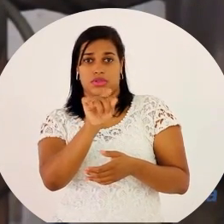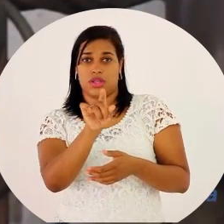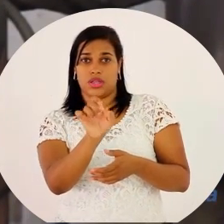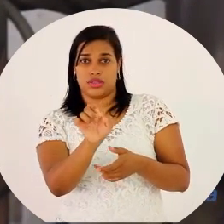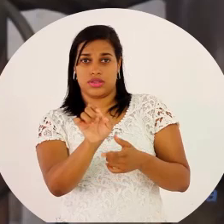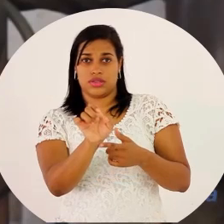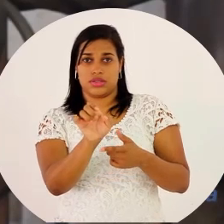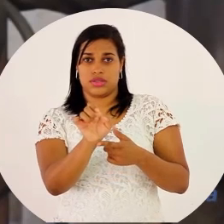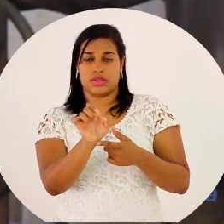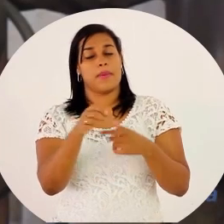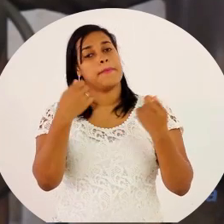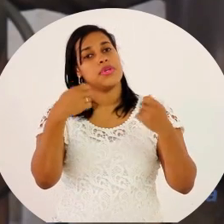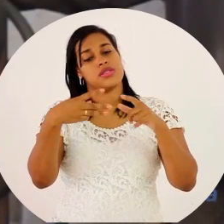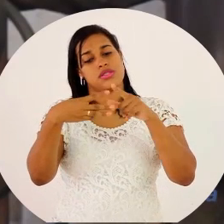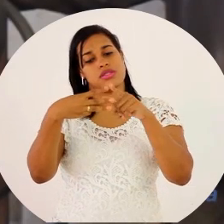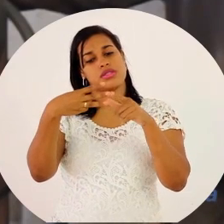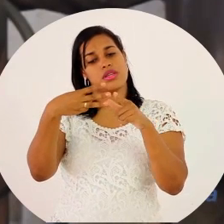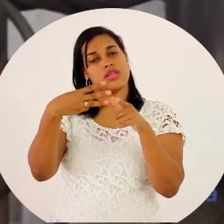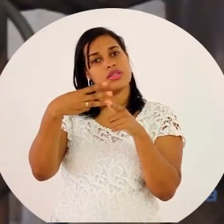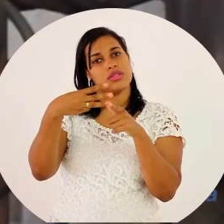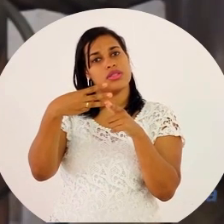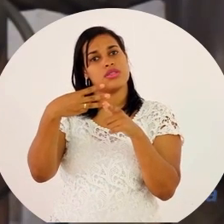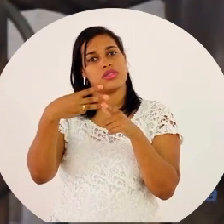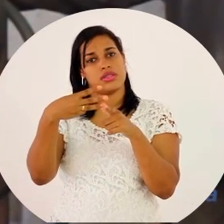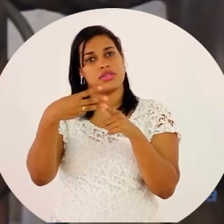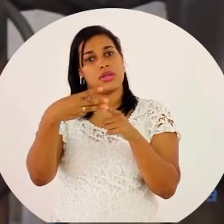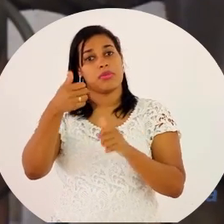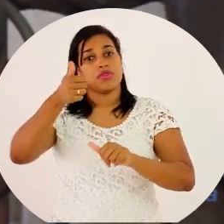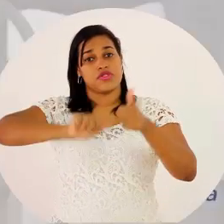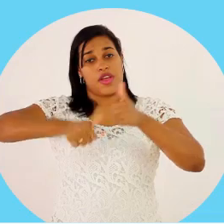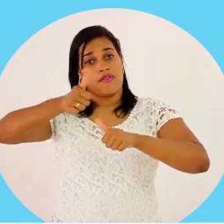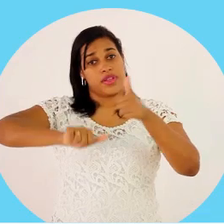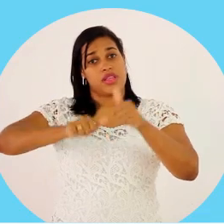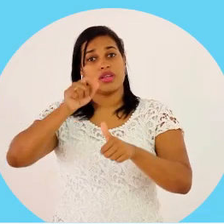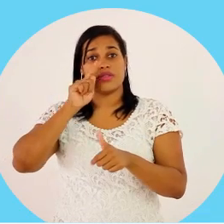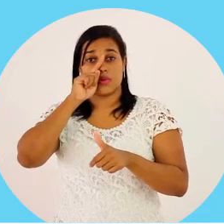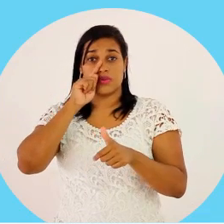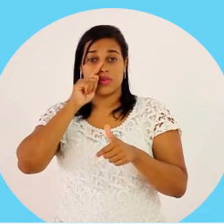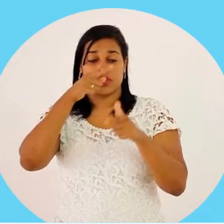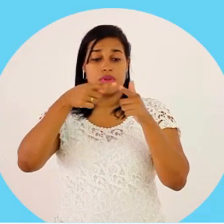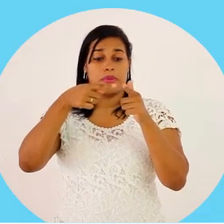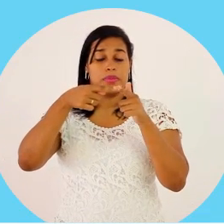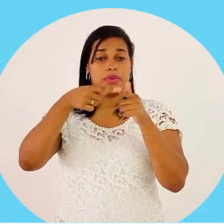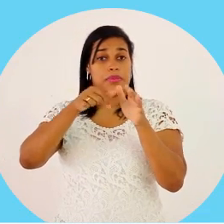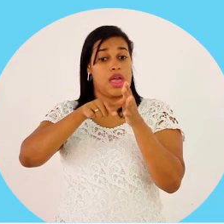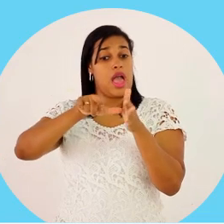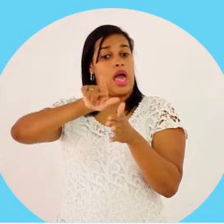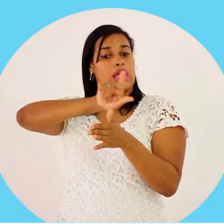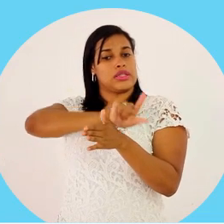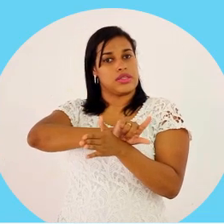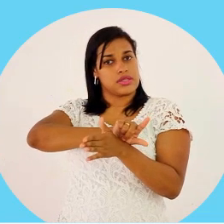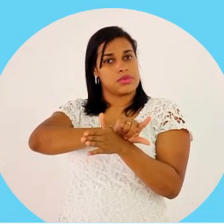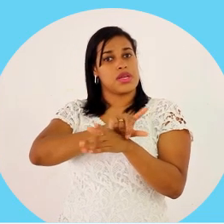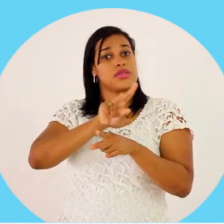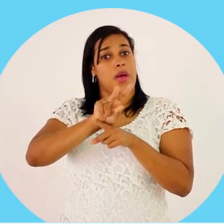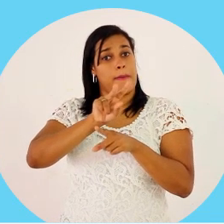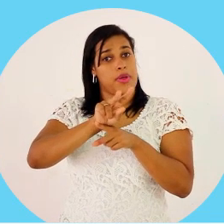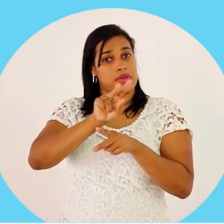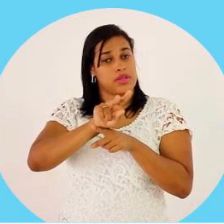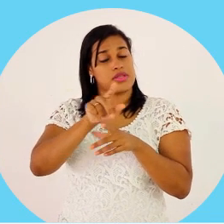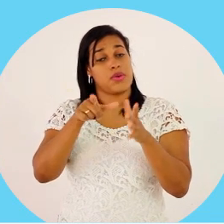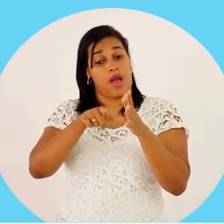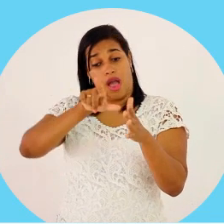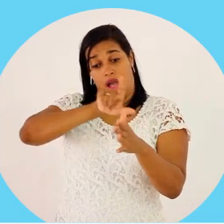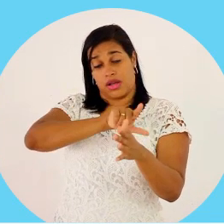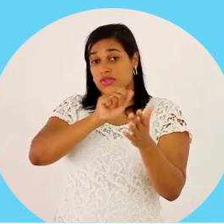gente vai ter que passar por 3 etapas da avaliação desses riscos. A primeira é a antecipação. O que é a etapa de antecipação? Antes de